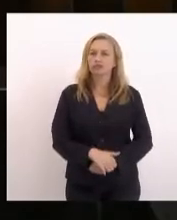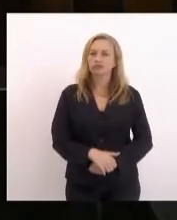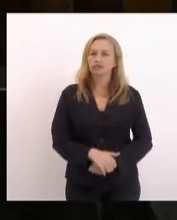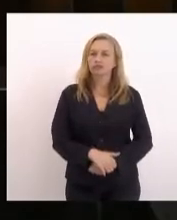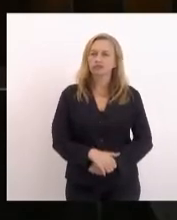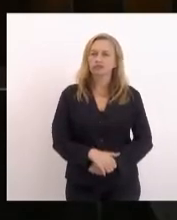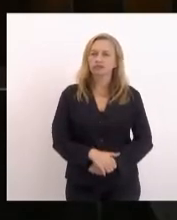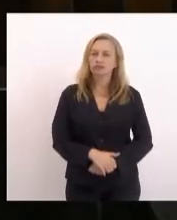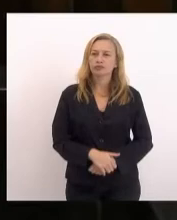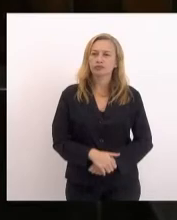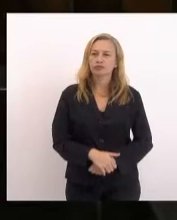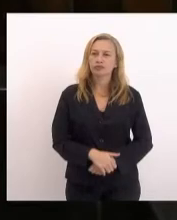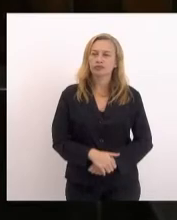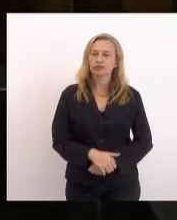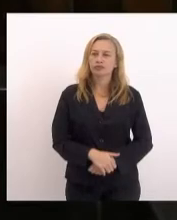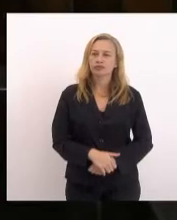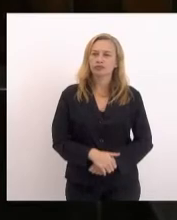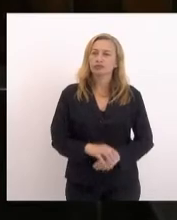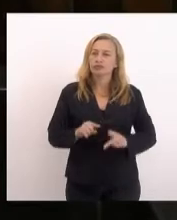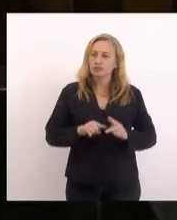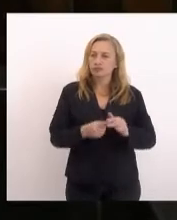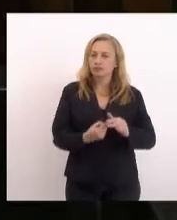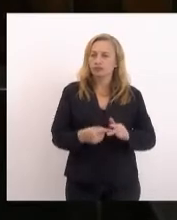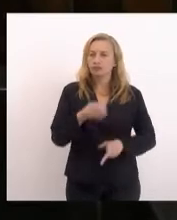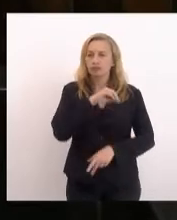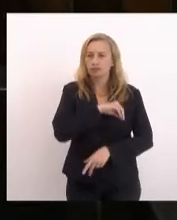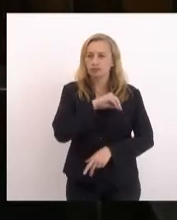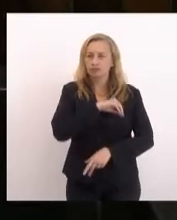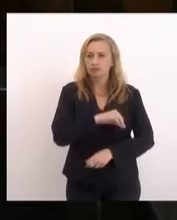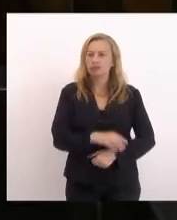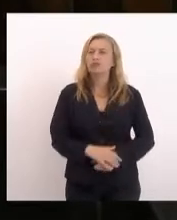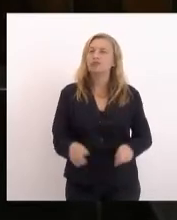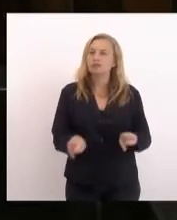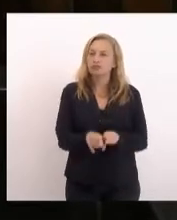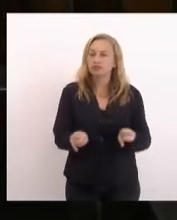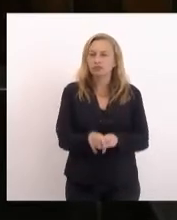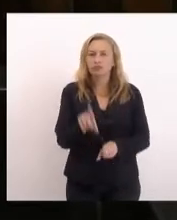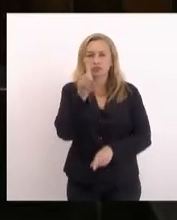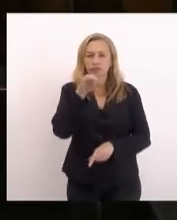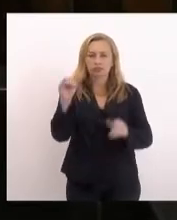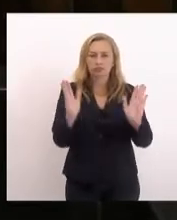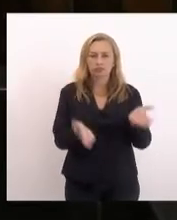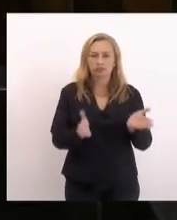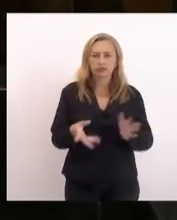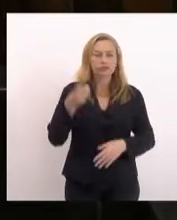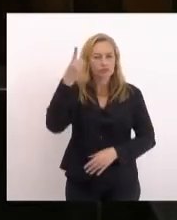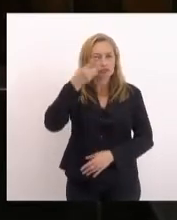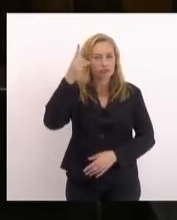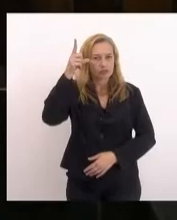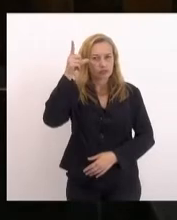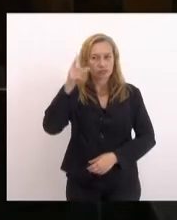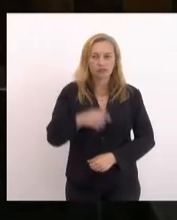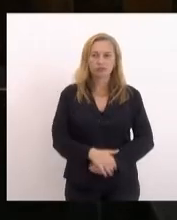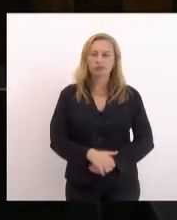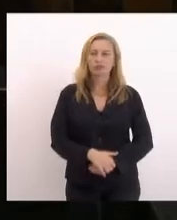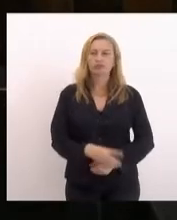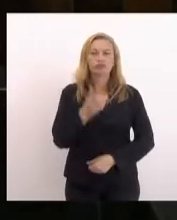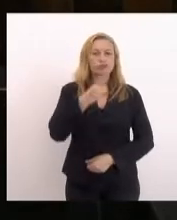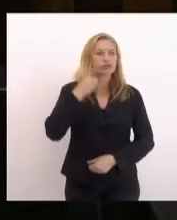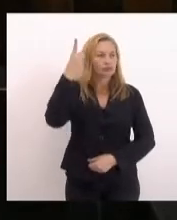a atualização salarial, e também no dia de hoje, deputada Lucinha. Deputado